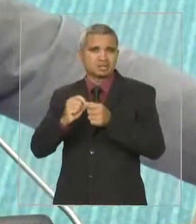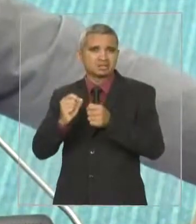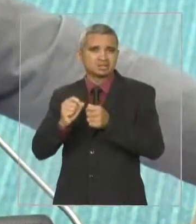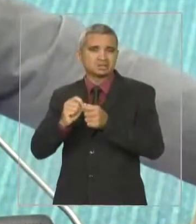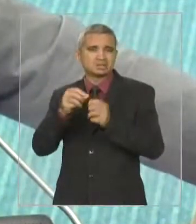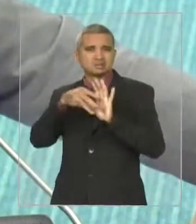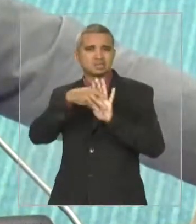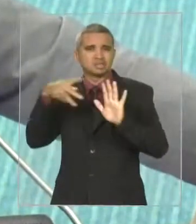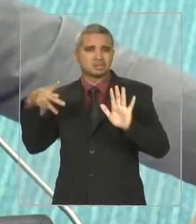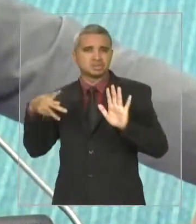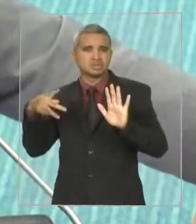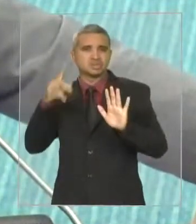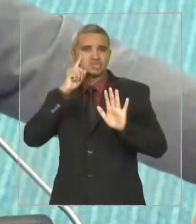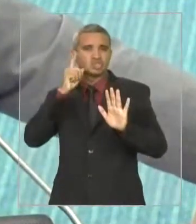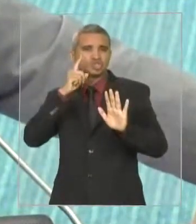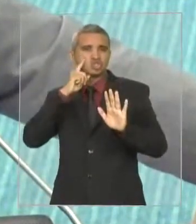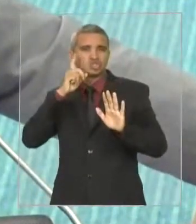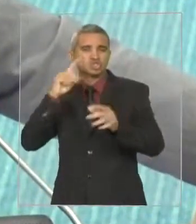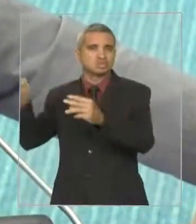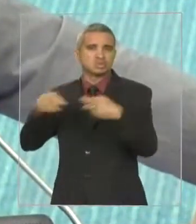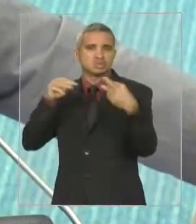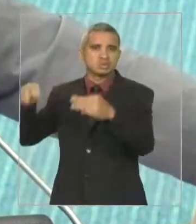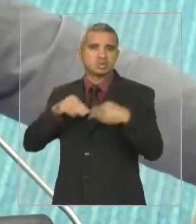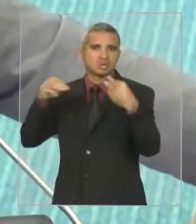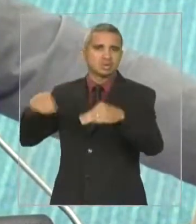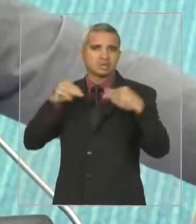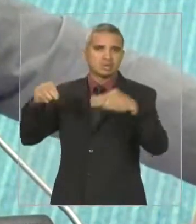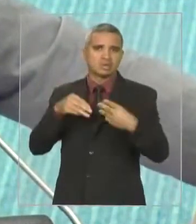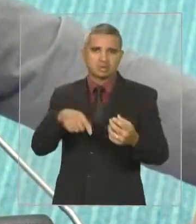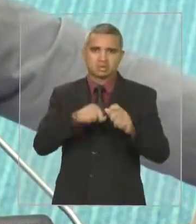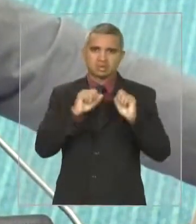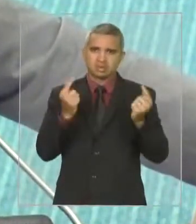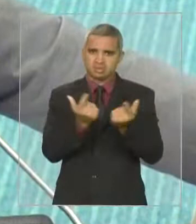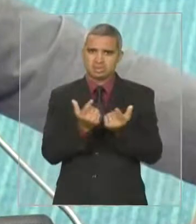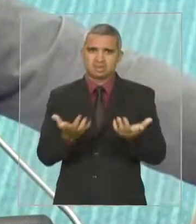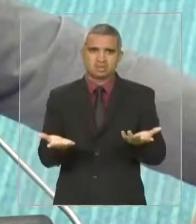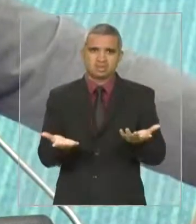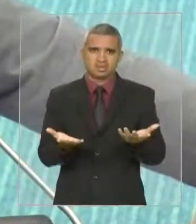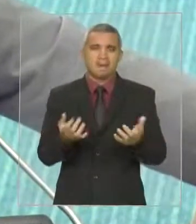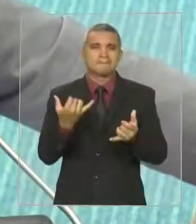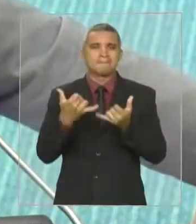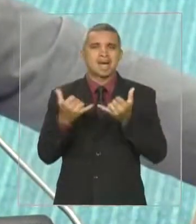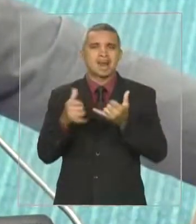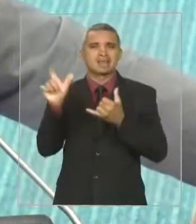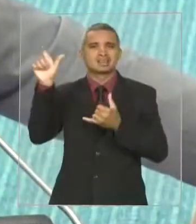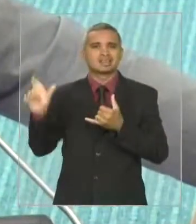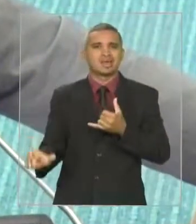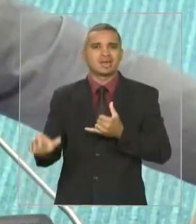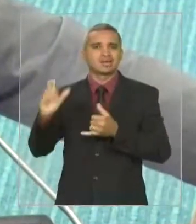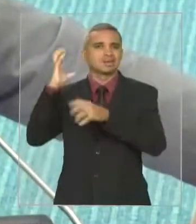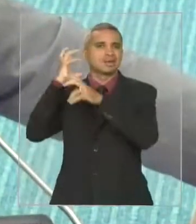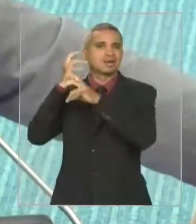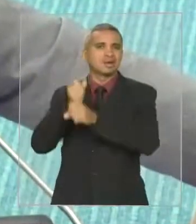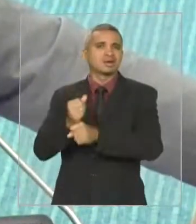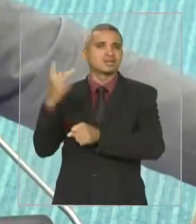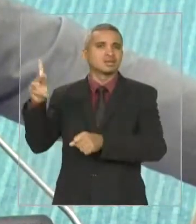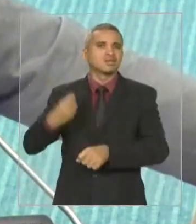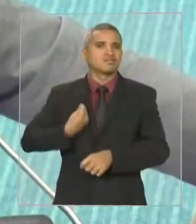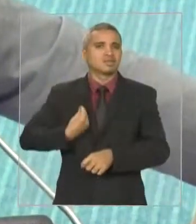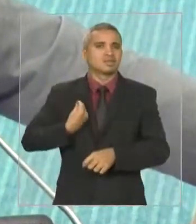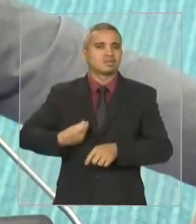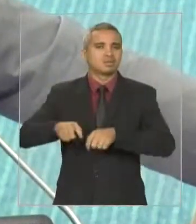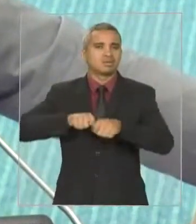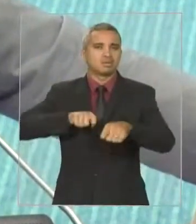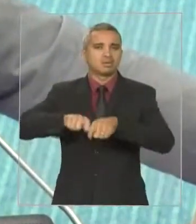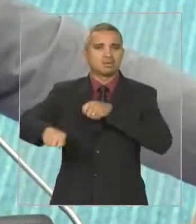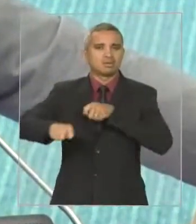medida provisória, rasgando sua biografia e tudo o que ele escreveu naquele livro. E